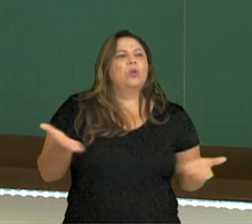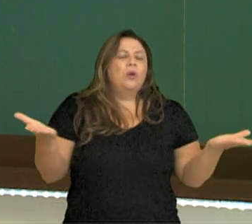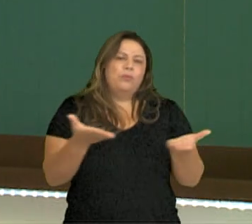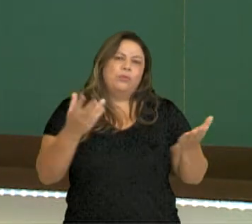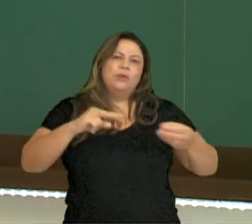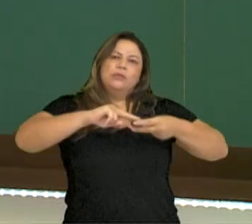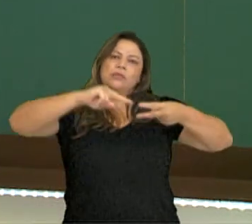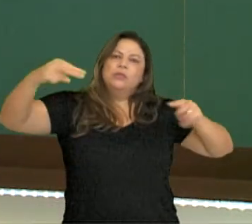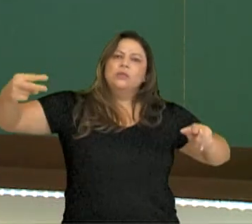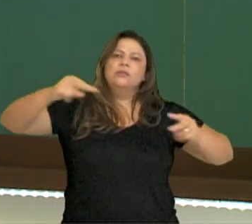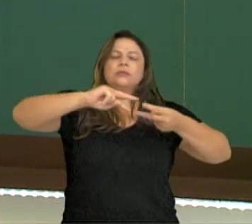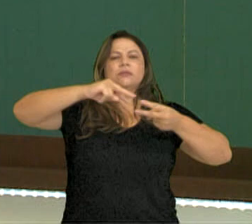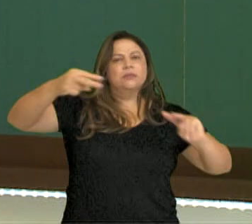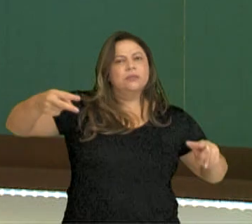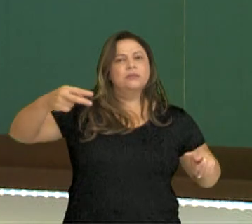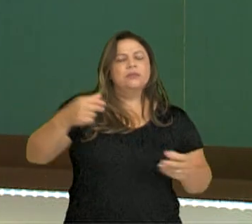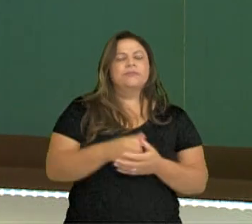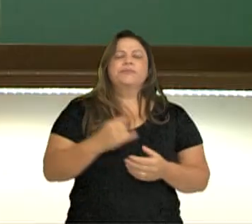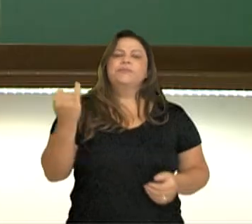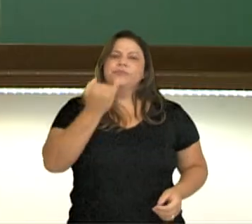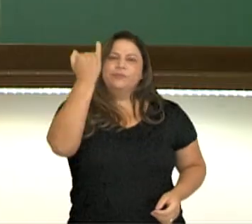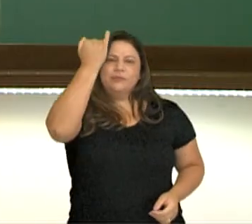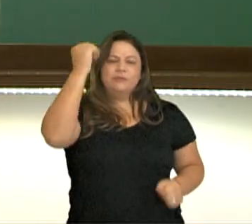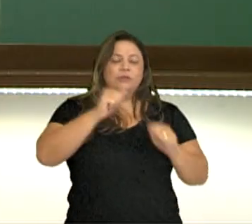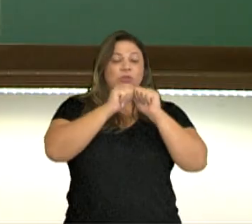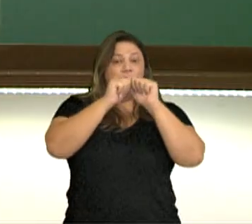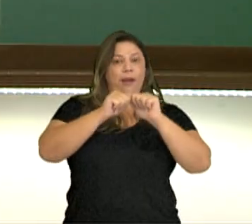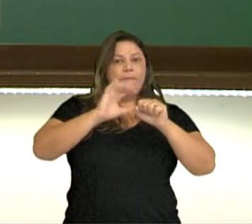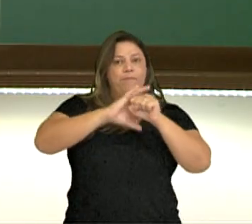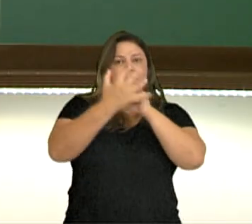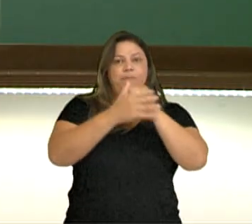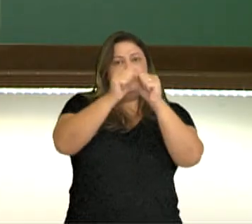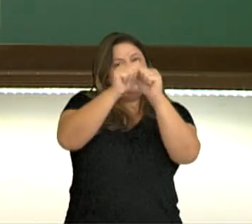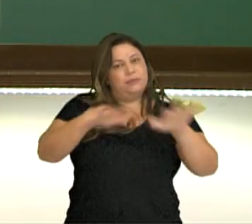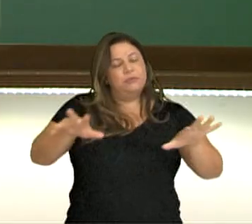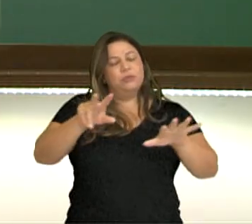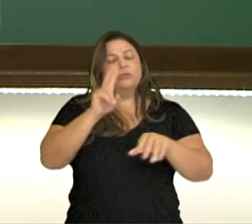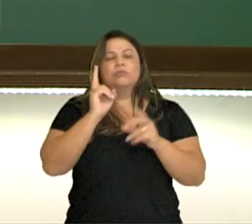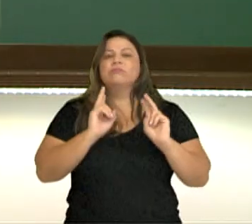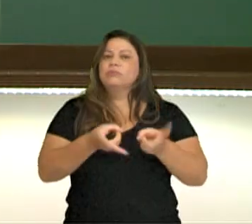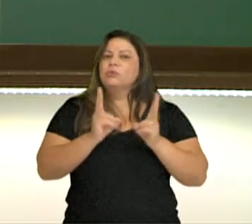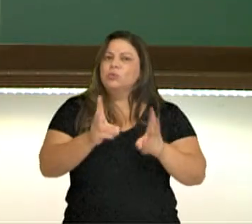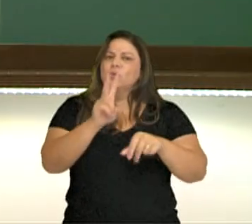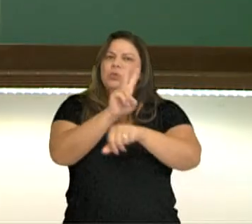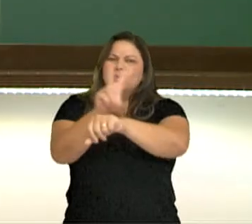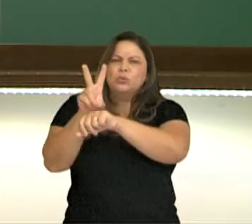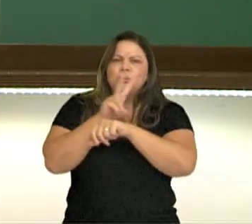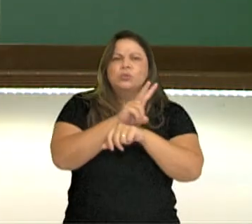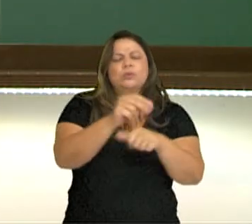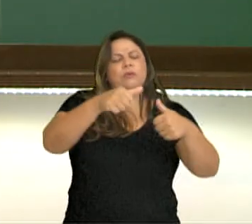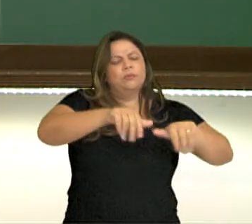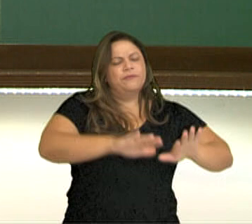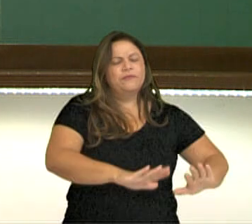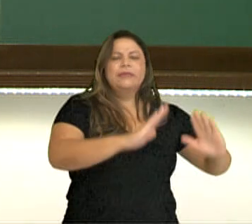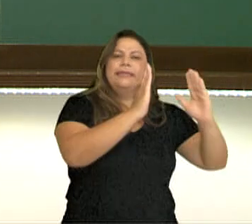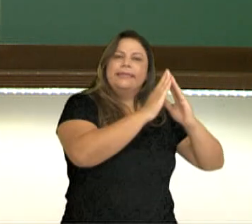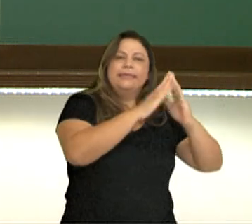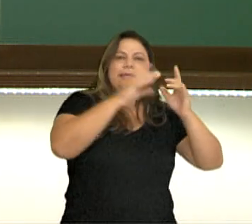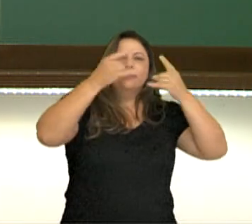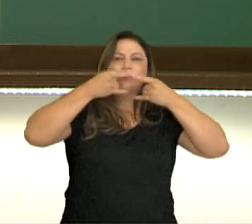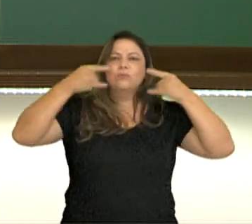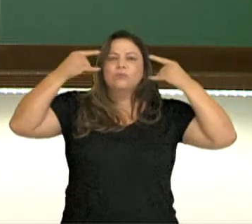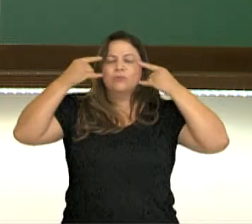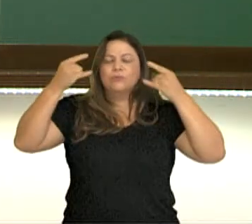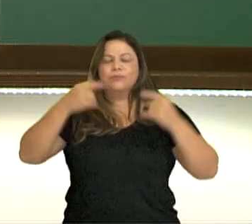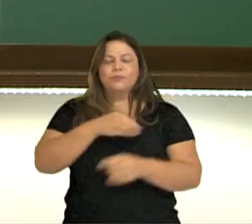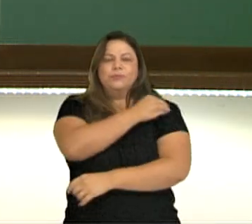e a importância dela frente à pandemia de Covid-19. Continuem se cuidando, se puderem, fiquem em casa, usem máscara, álcool